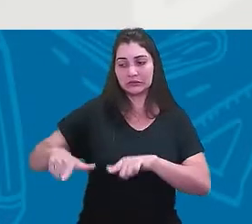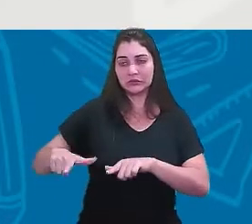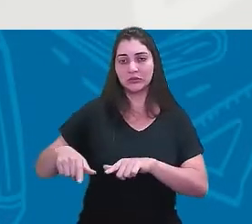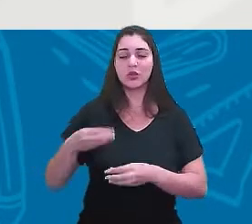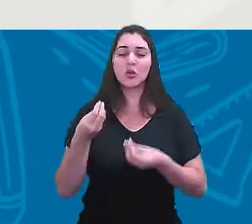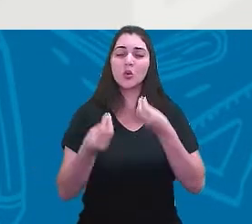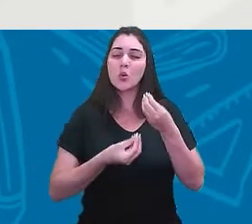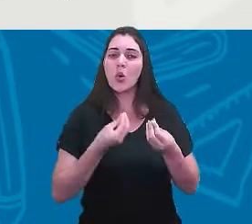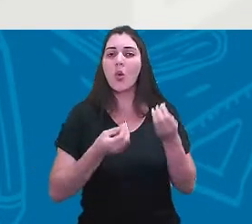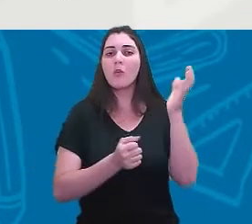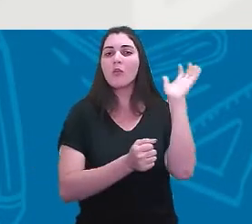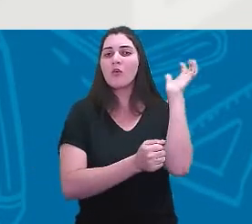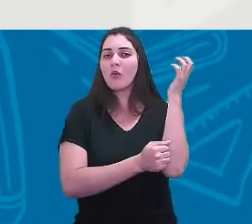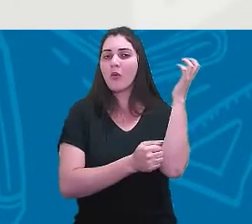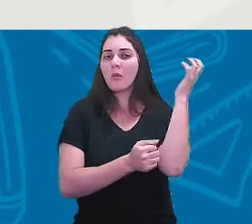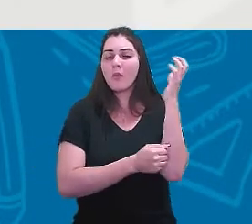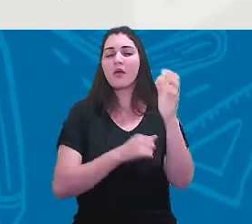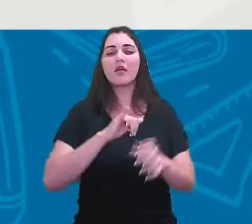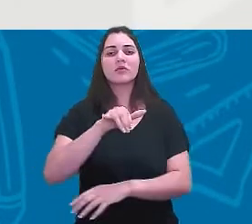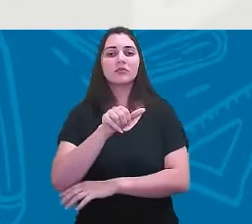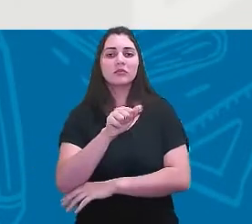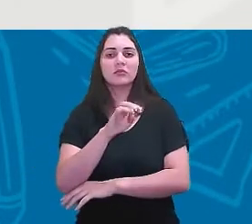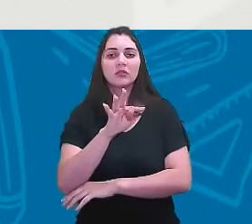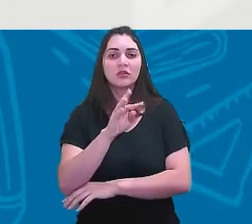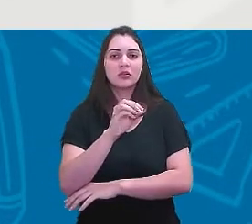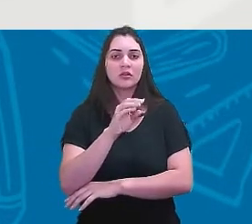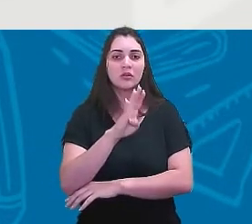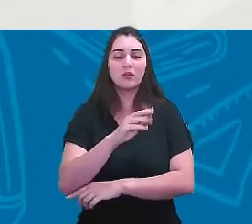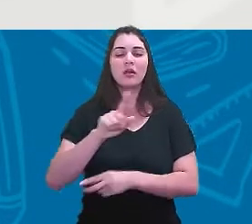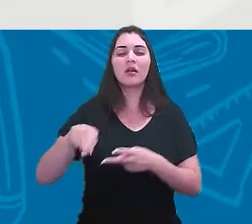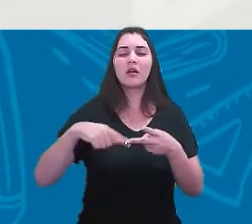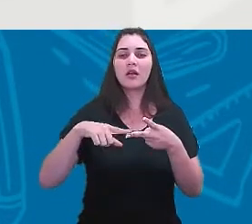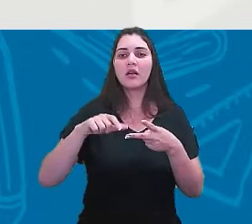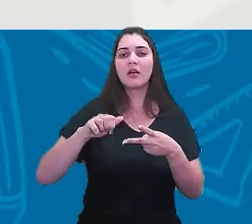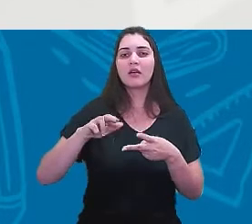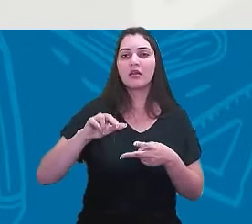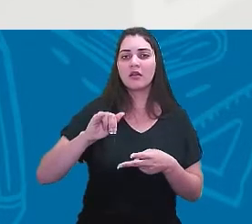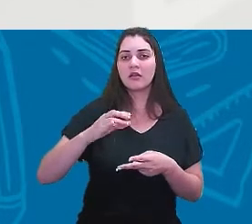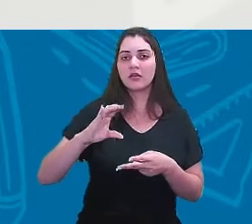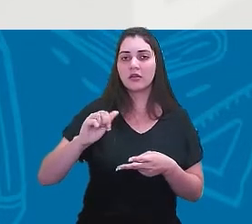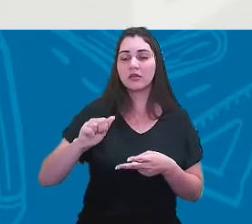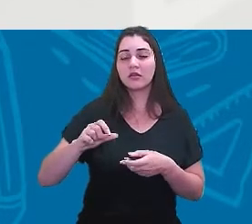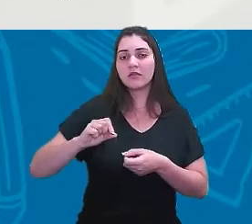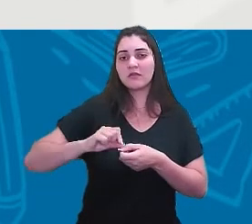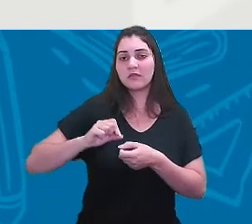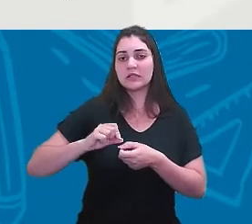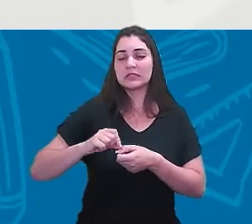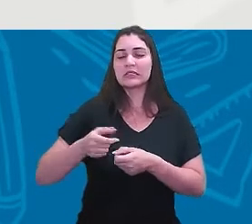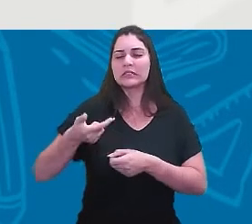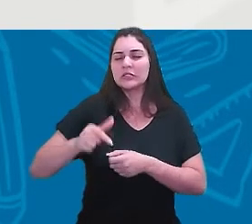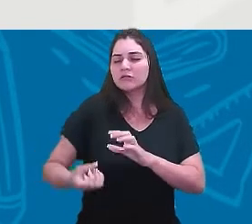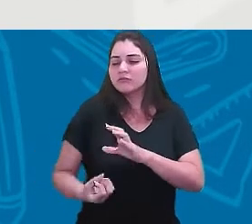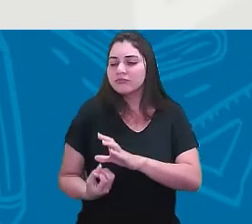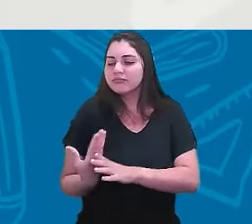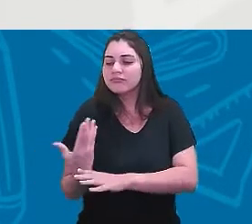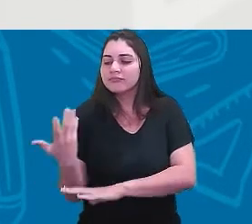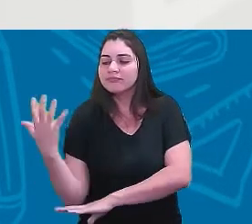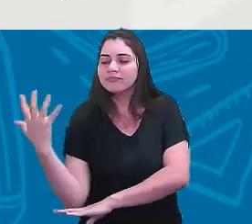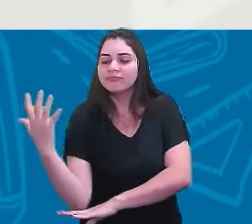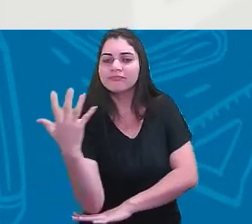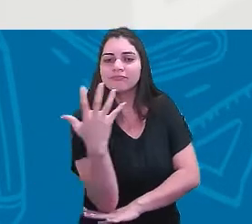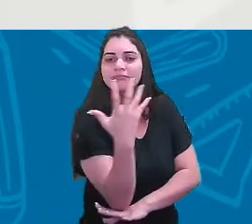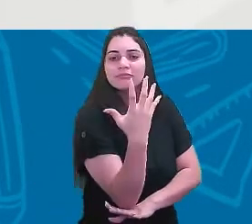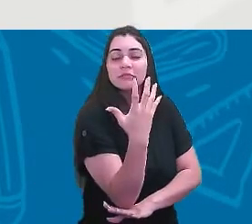o pau-brasil, o jatobá, o araçá, e fazer esse reflorestamento, né?